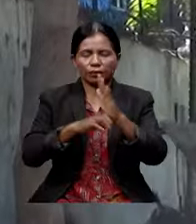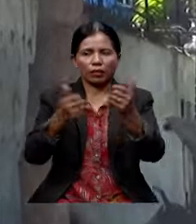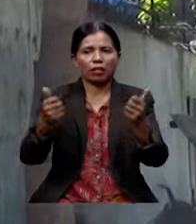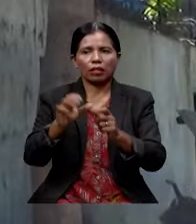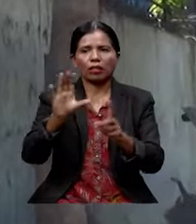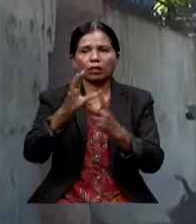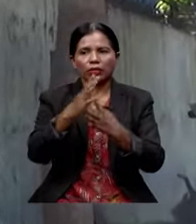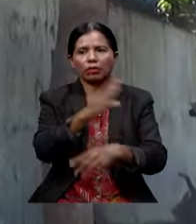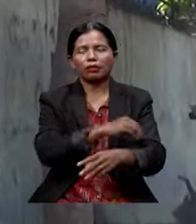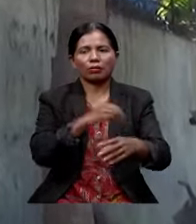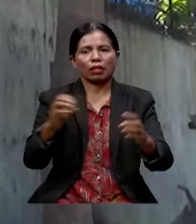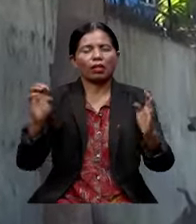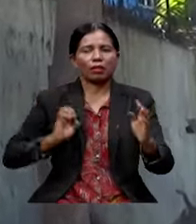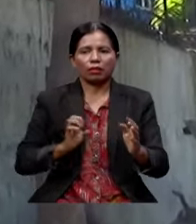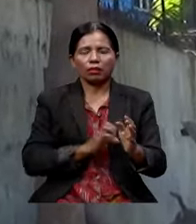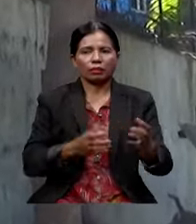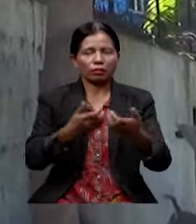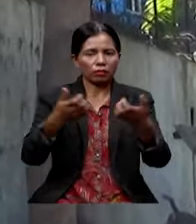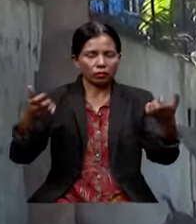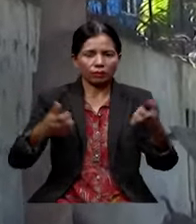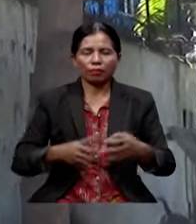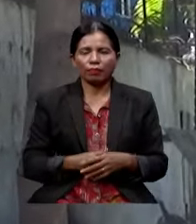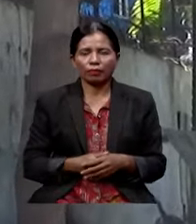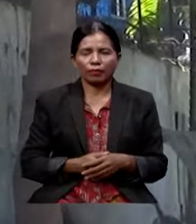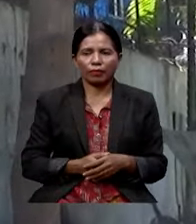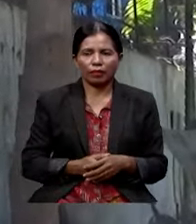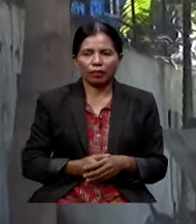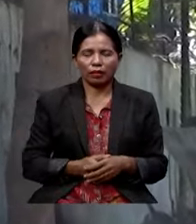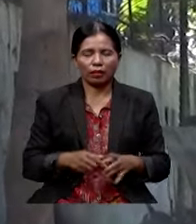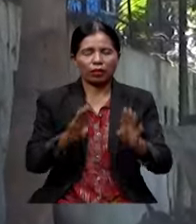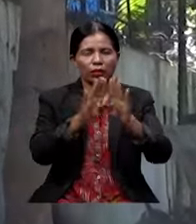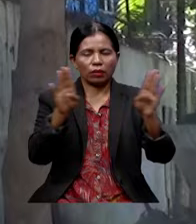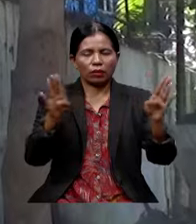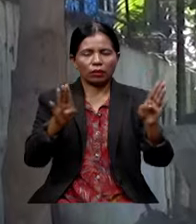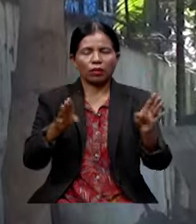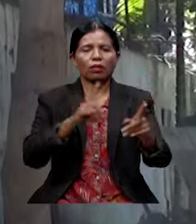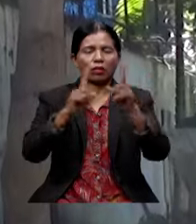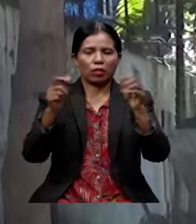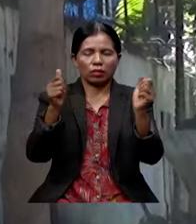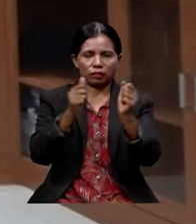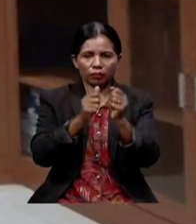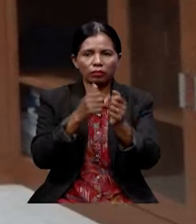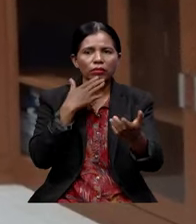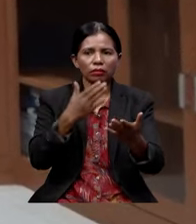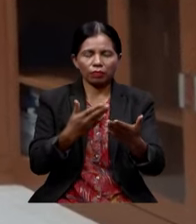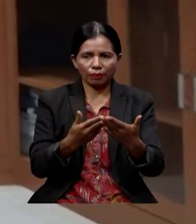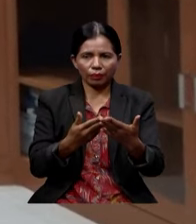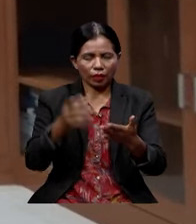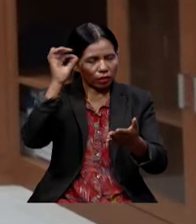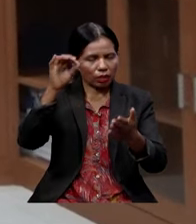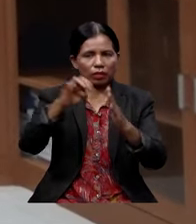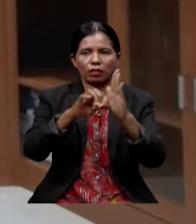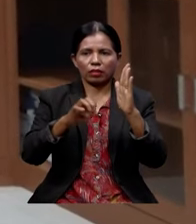Cultura no embaixada Balun, no Nebele Sobo Moro. Loca mai sore ne tem culiere dia co secretario